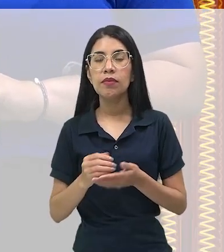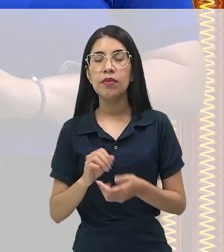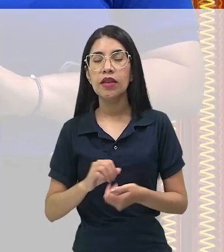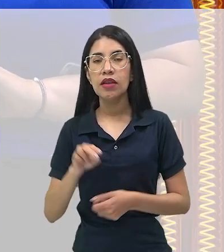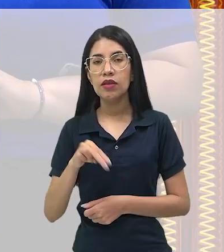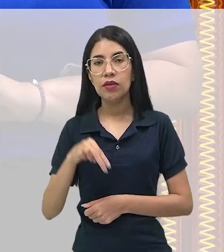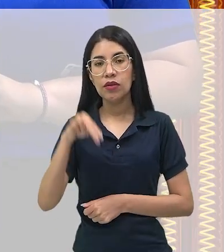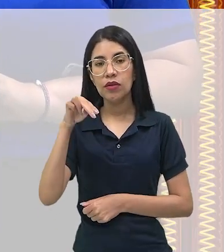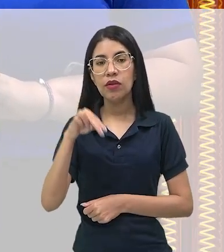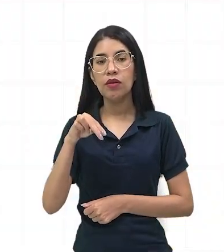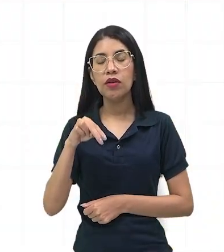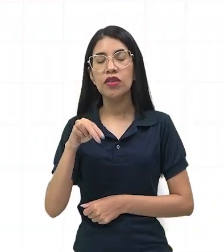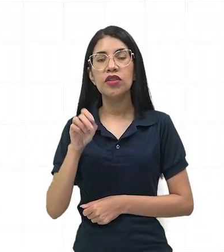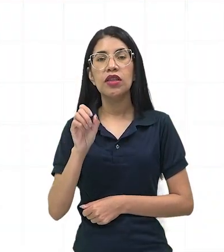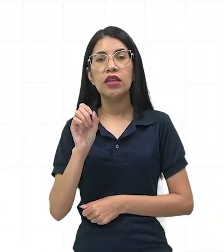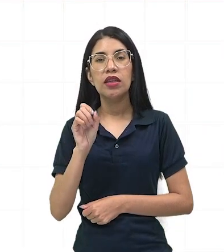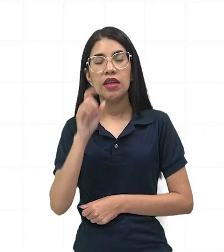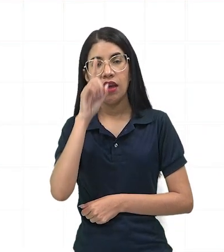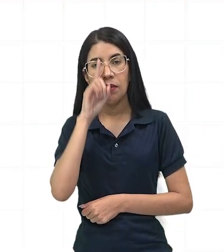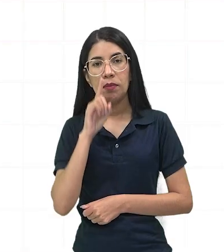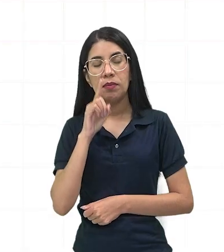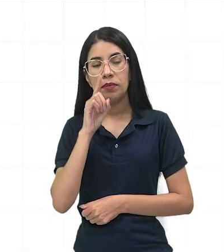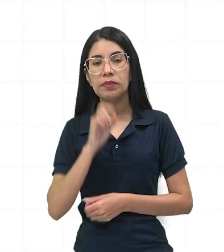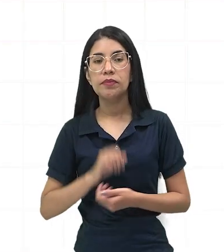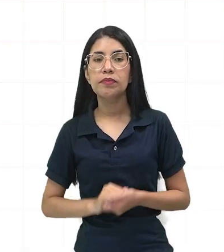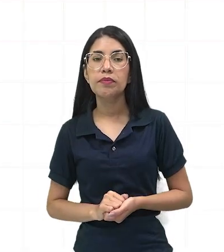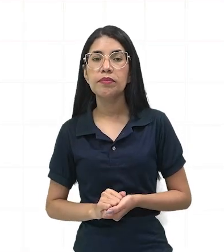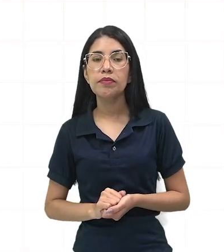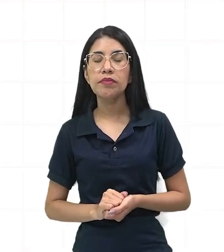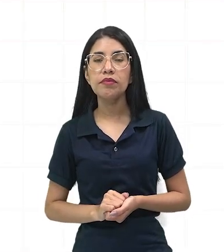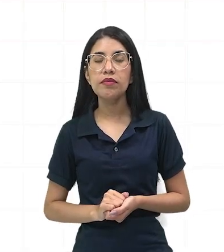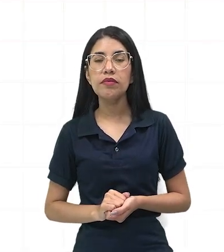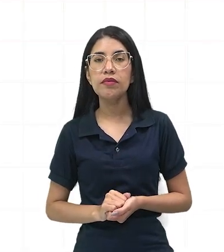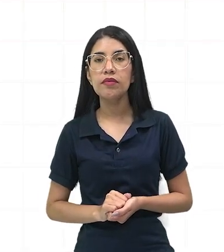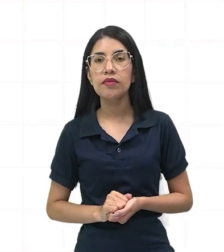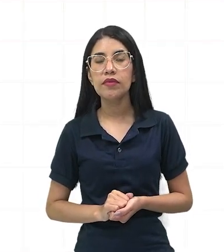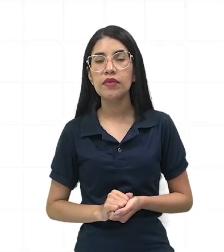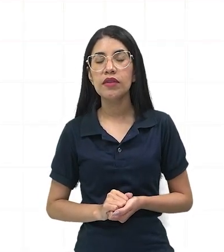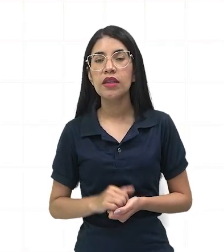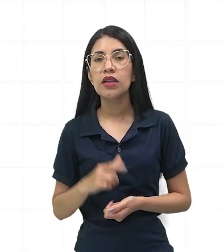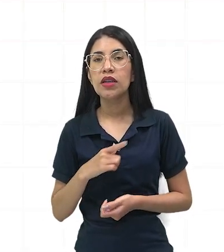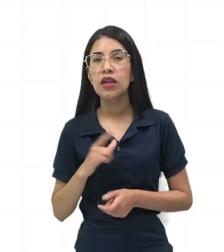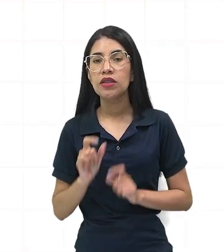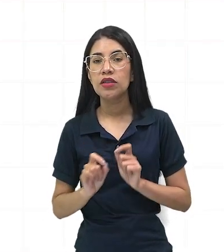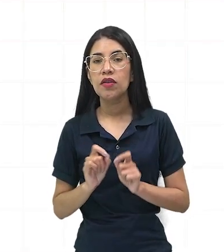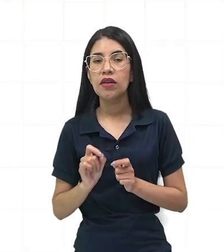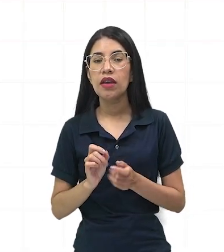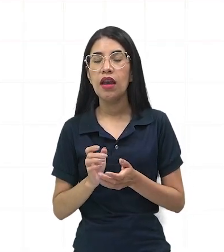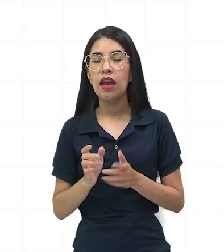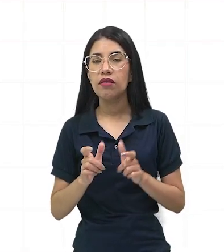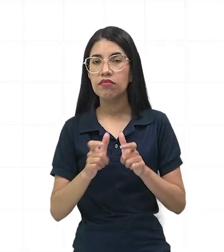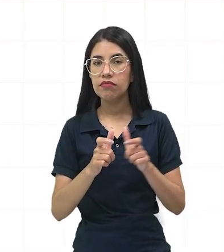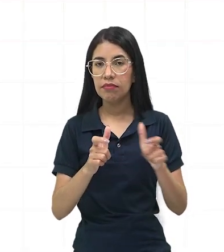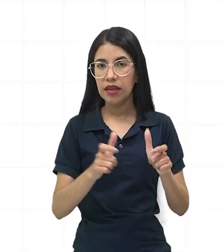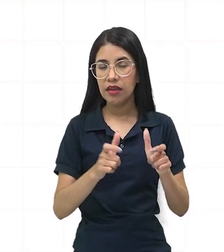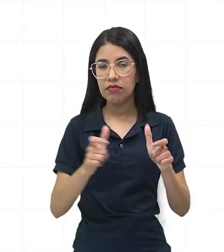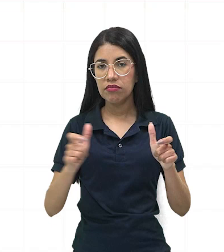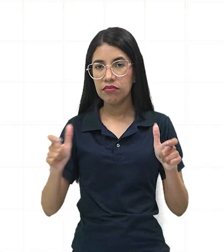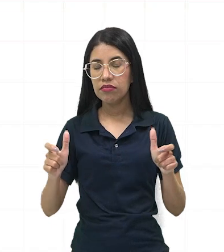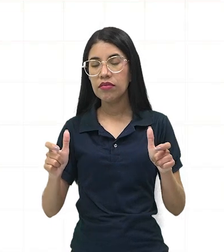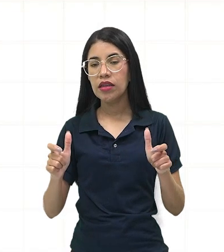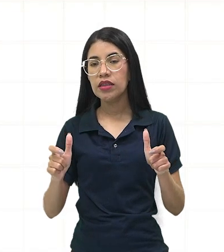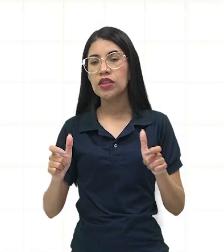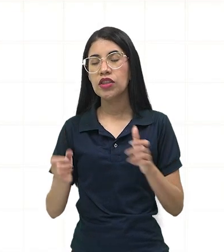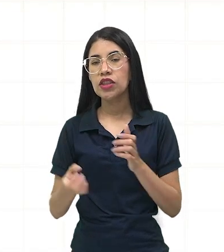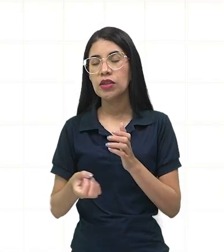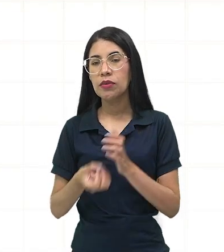norte, que são essas em amarelo, olha só. Geralmente tinha-se então as pequenas e médias propriedades